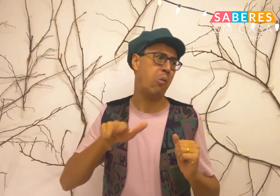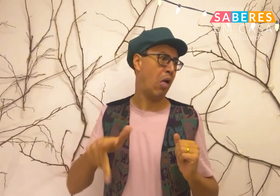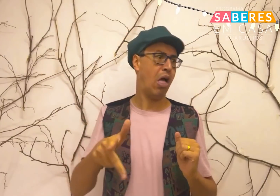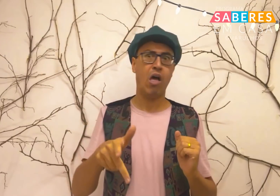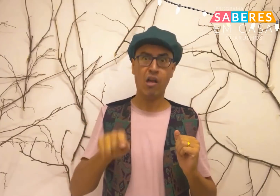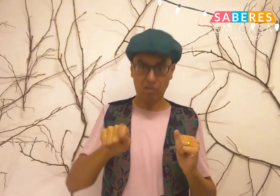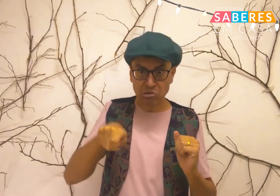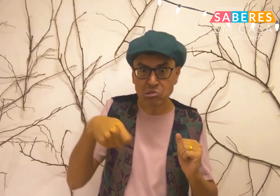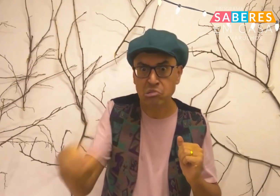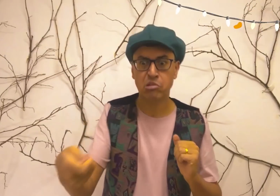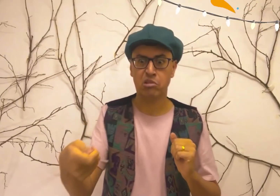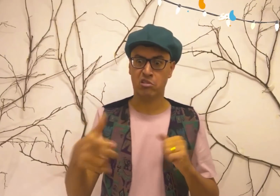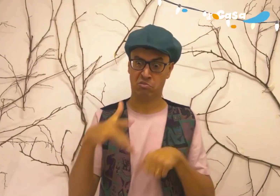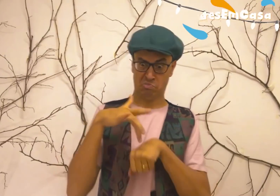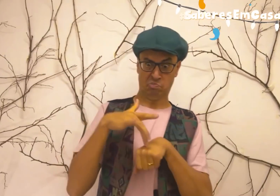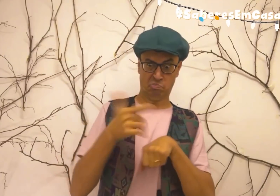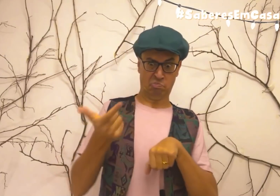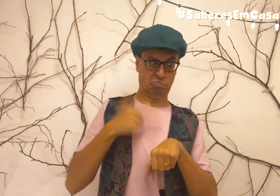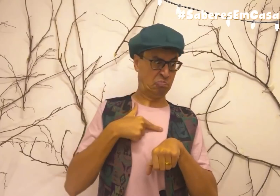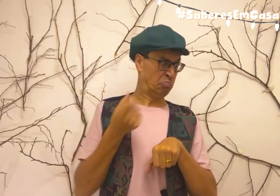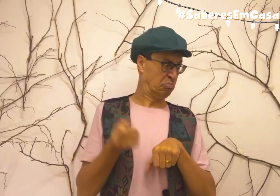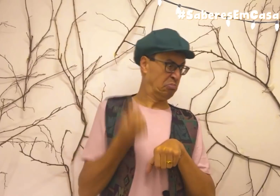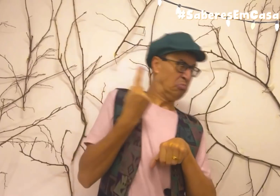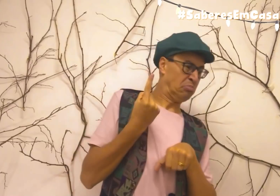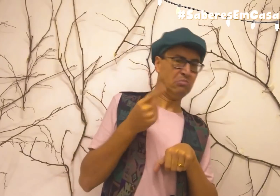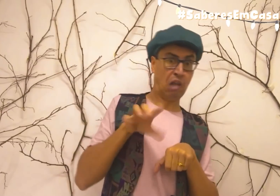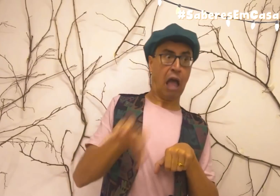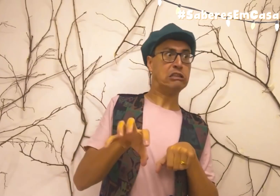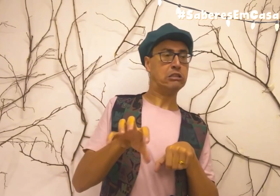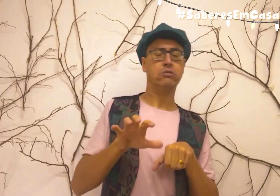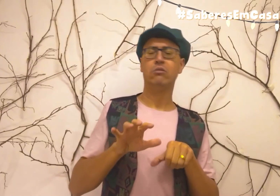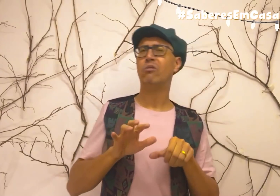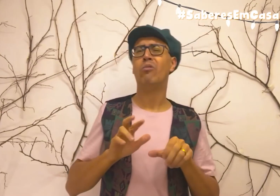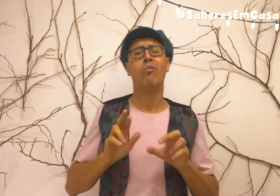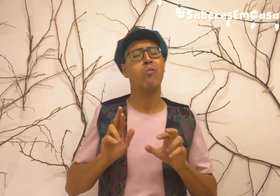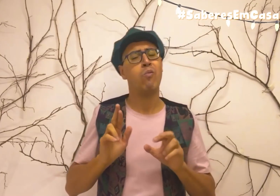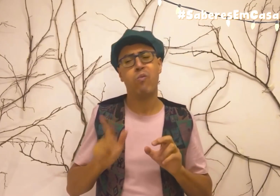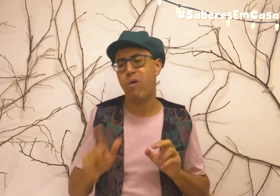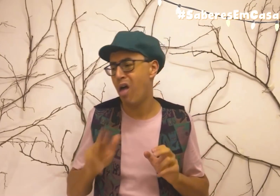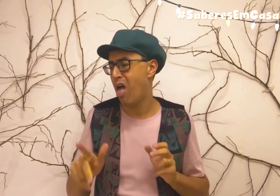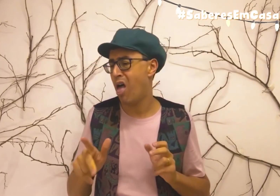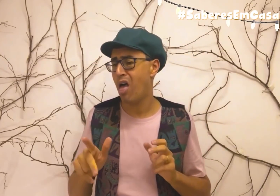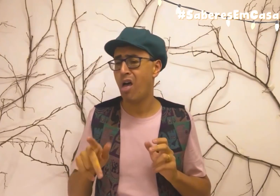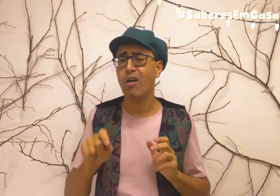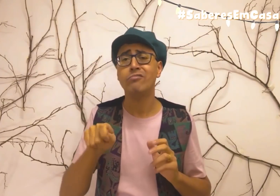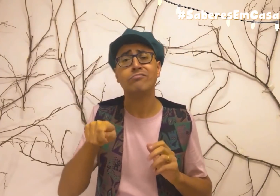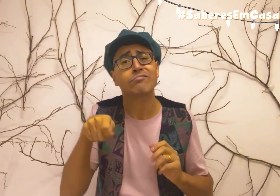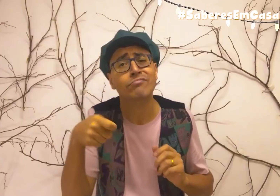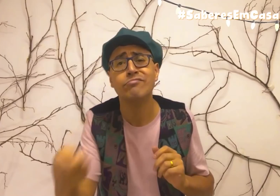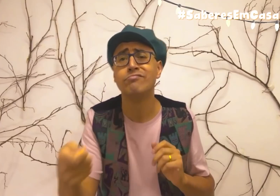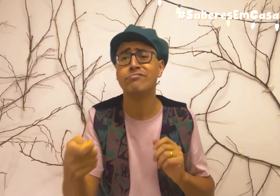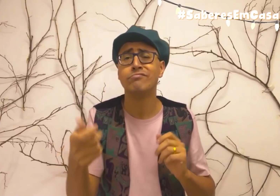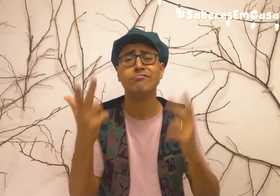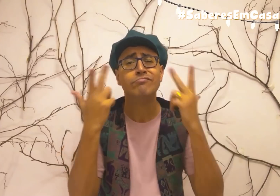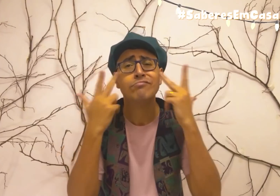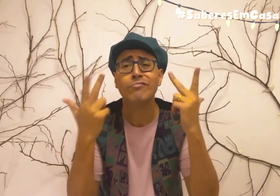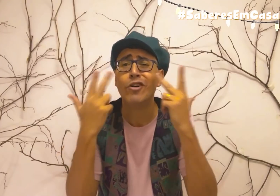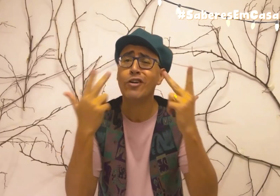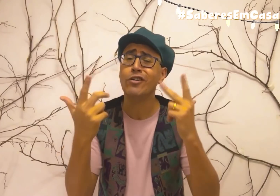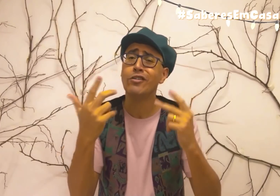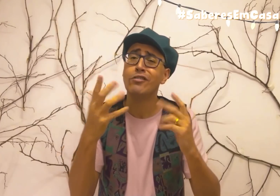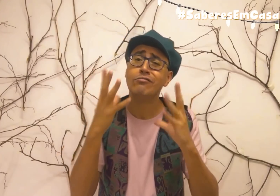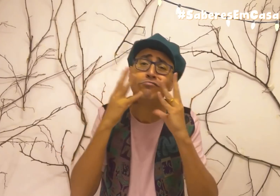Não era. Não era assim ou assado. Não. Ele